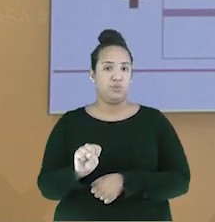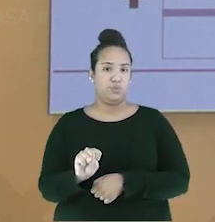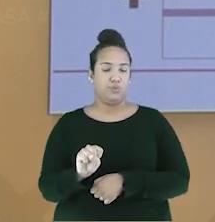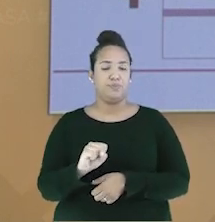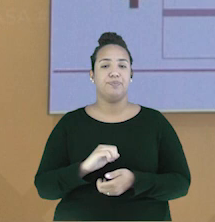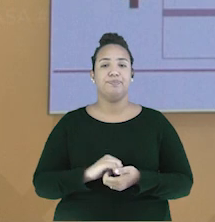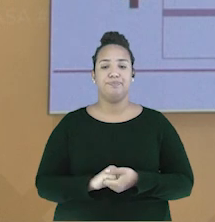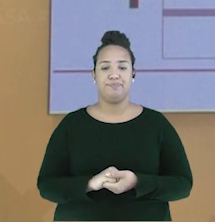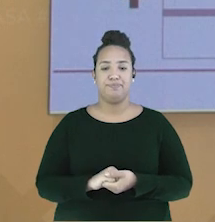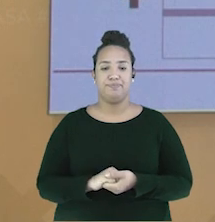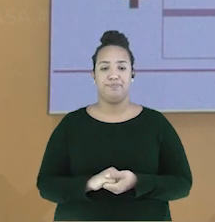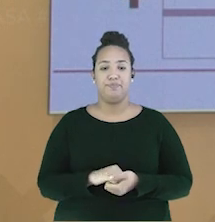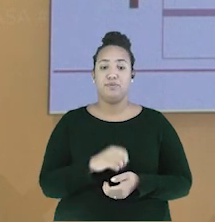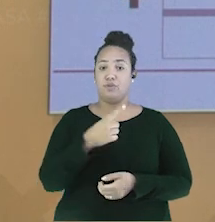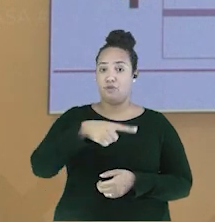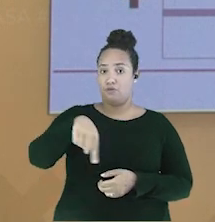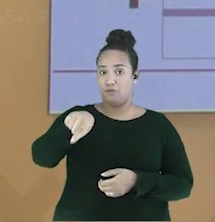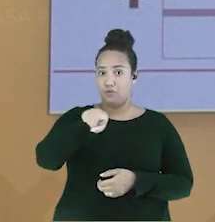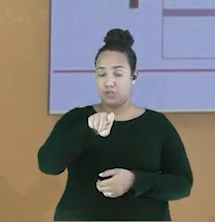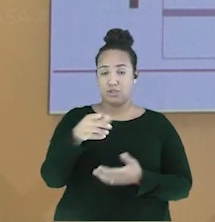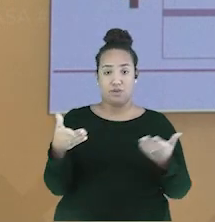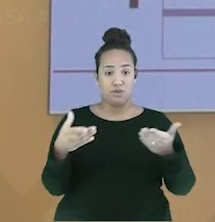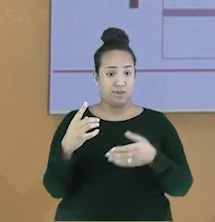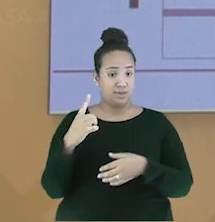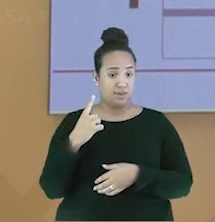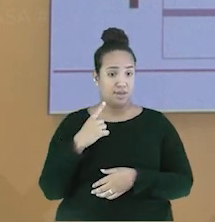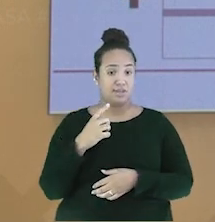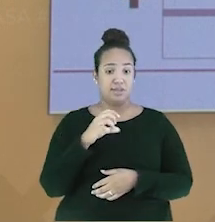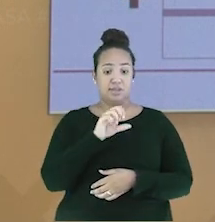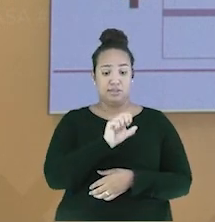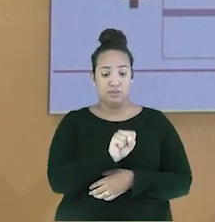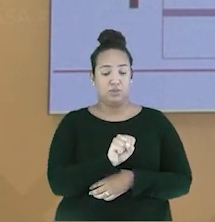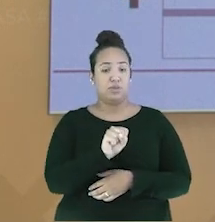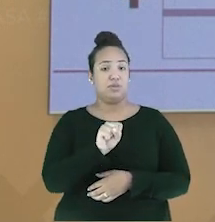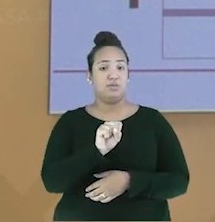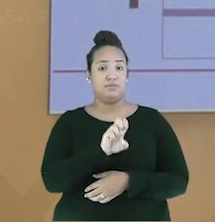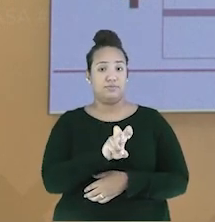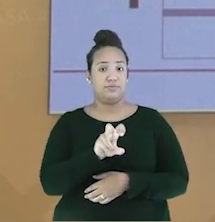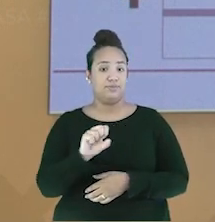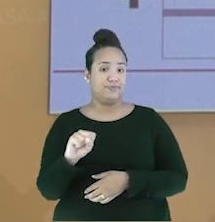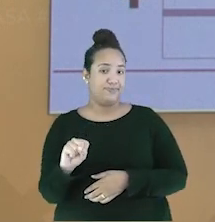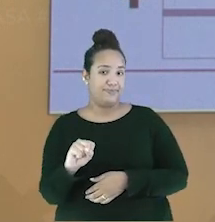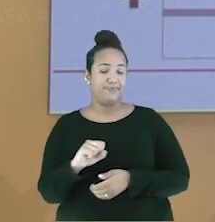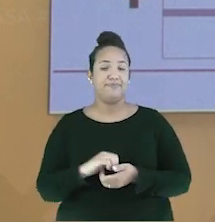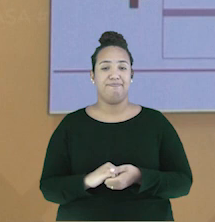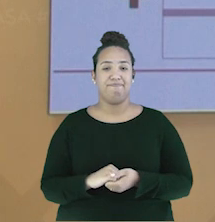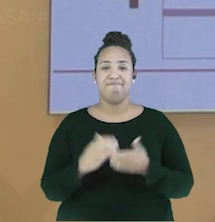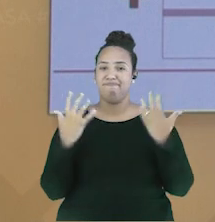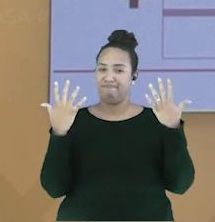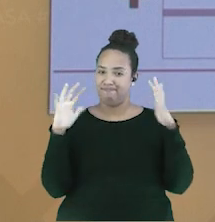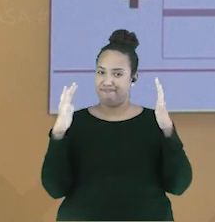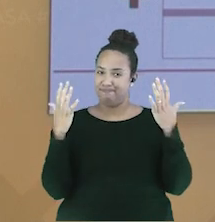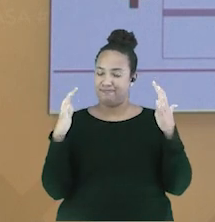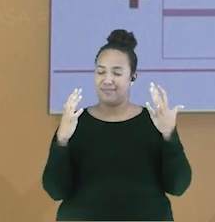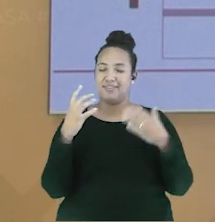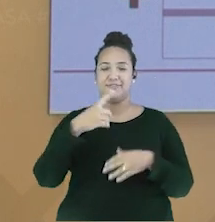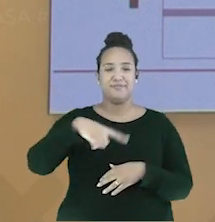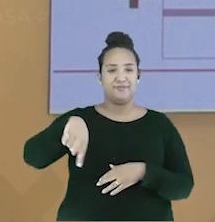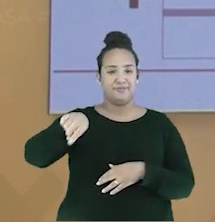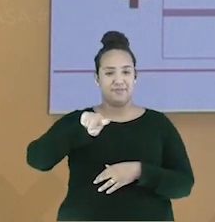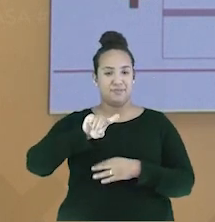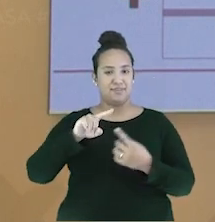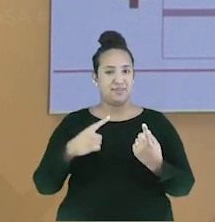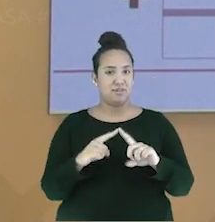58. Você ficará com um total de 58 bolinhas de gude. Parabéns! Você foi o campeão do